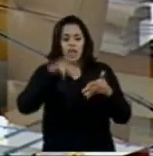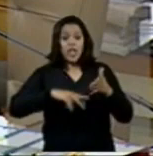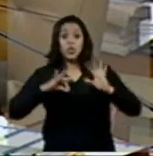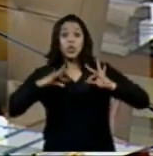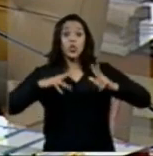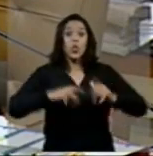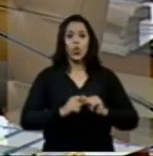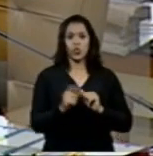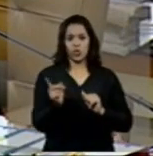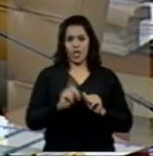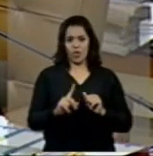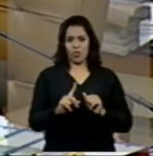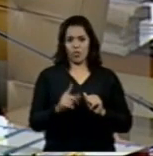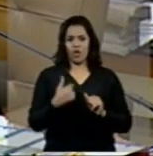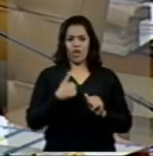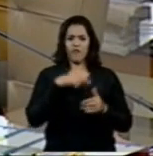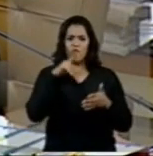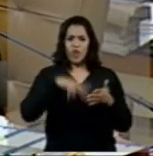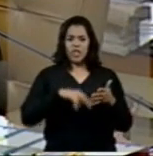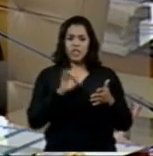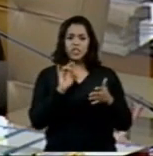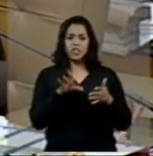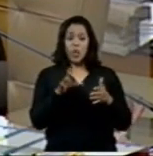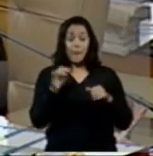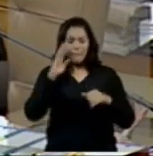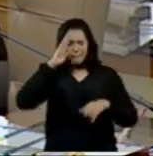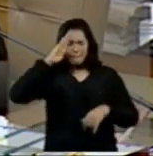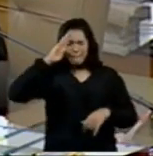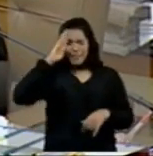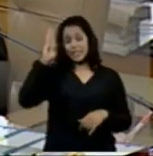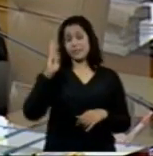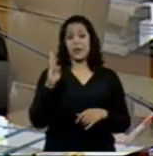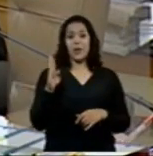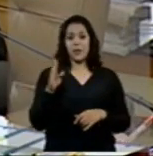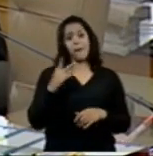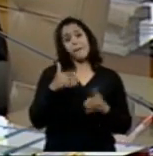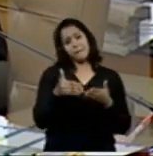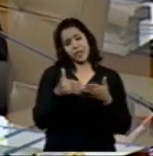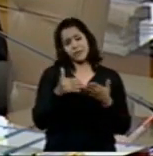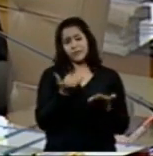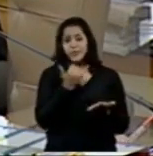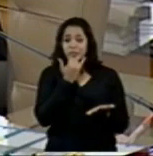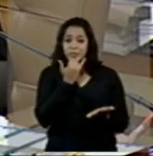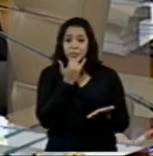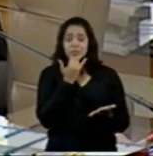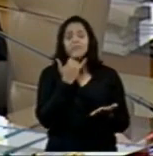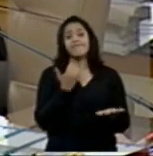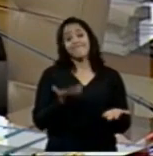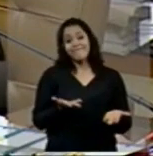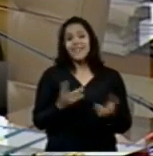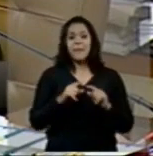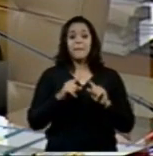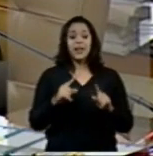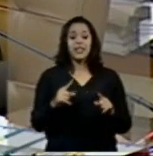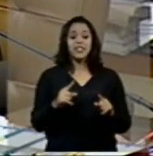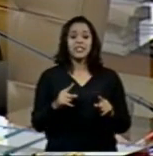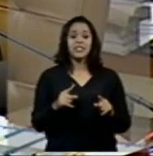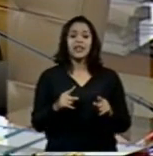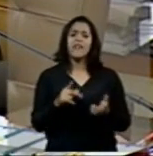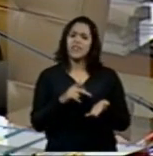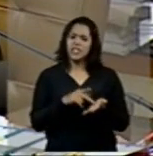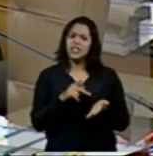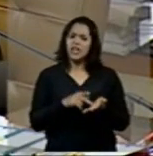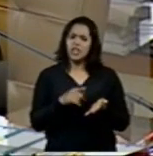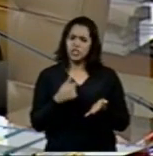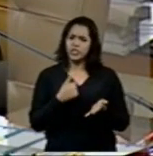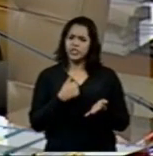meu voto. Eu vou ler a parte central do meu voto, peço escusas a Vossas Excelências, mas realmente é uma